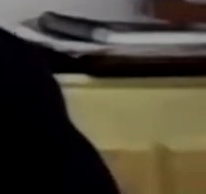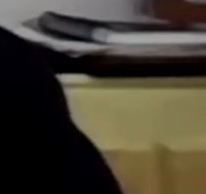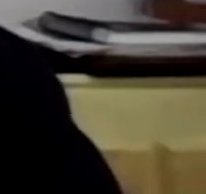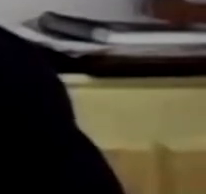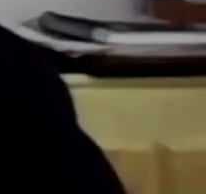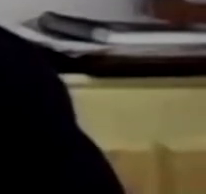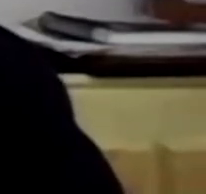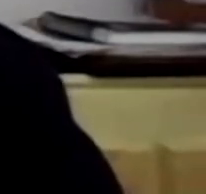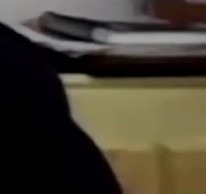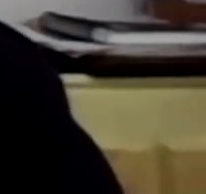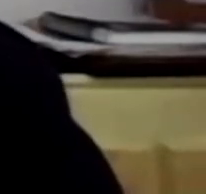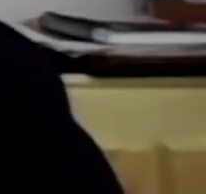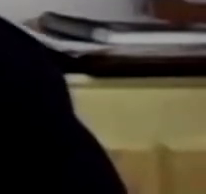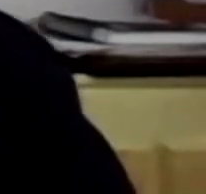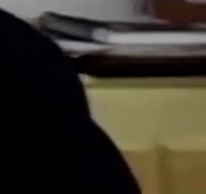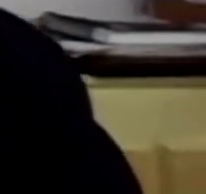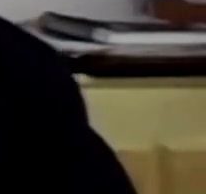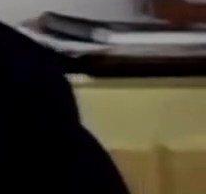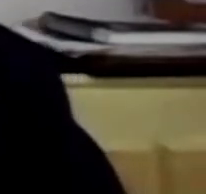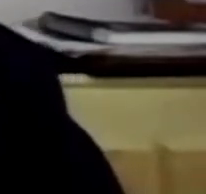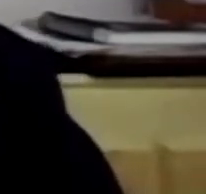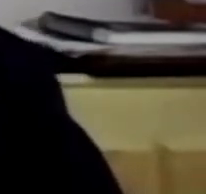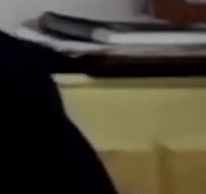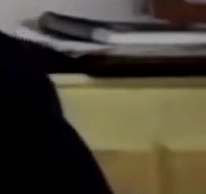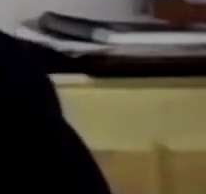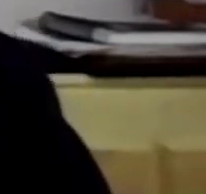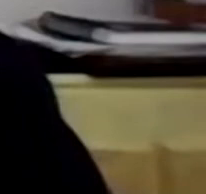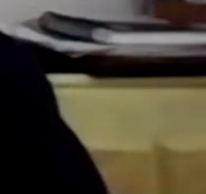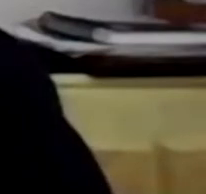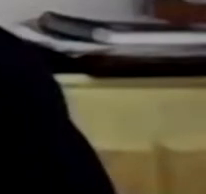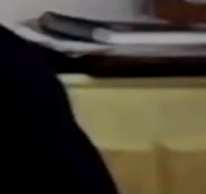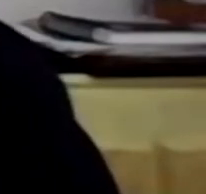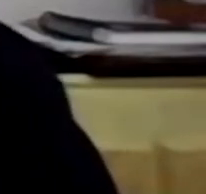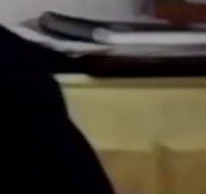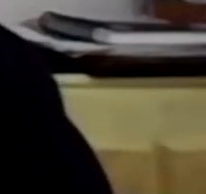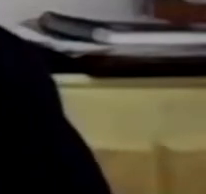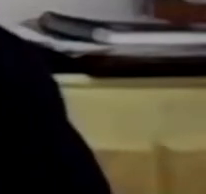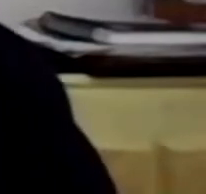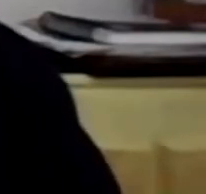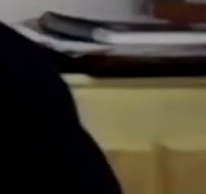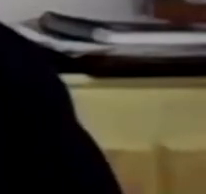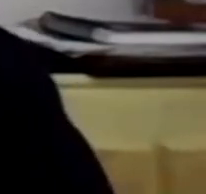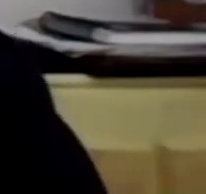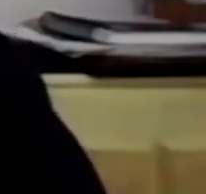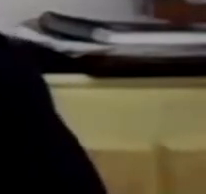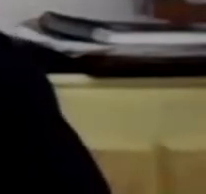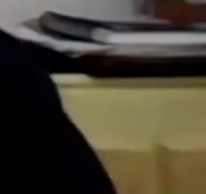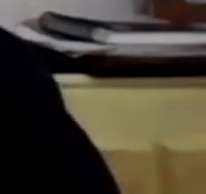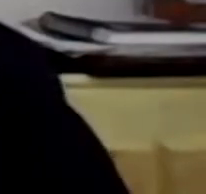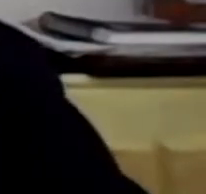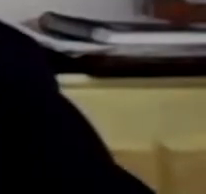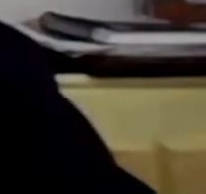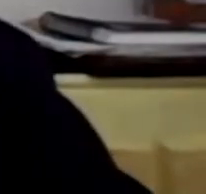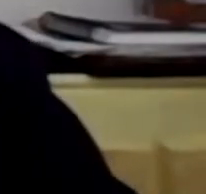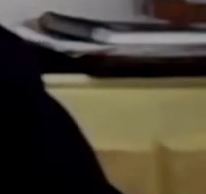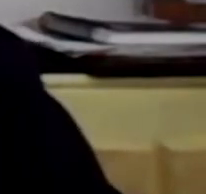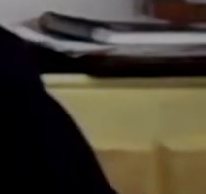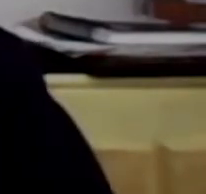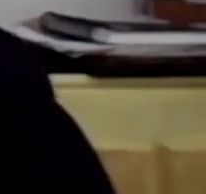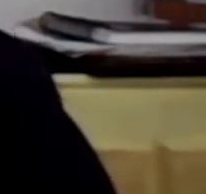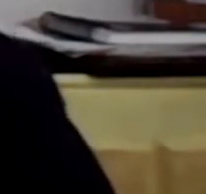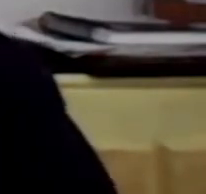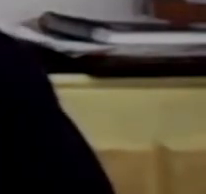comissão. Bom dia, Vanderlei. Em seu nome, cumprimento os demais representantes do segmento. Bom